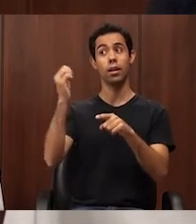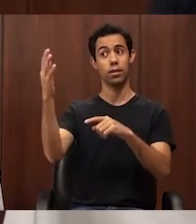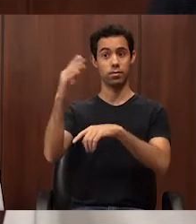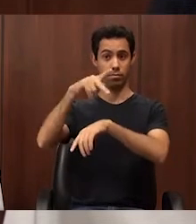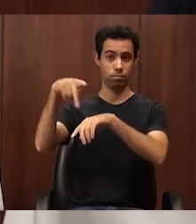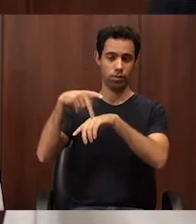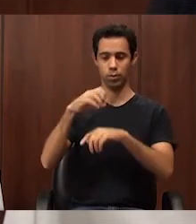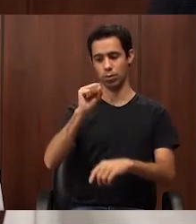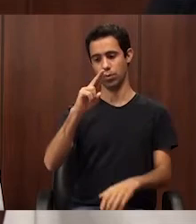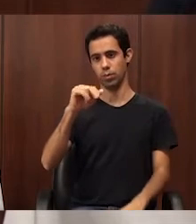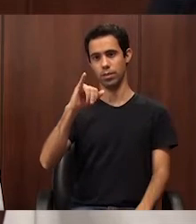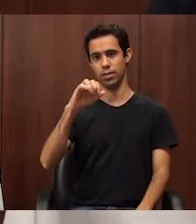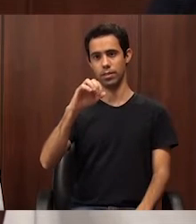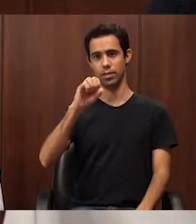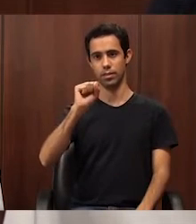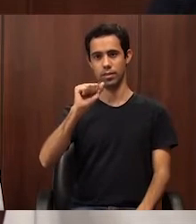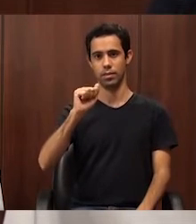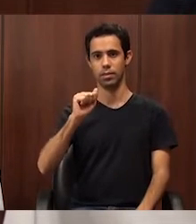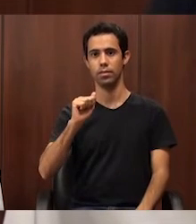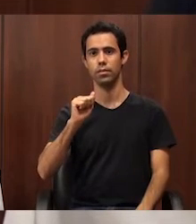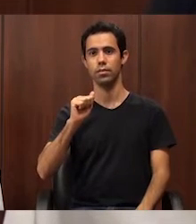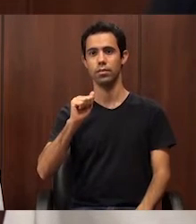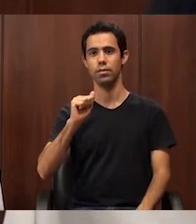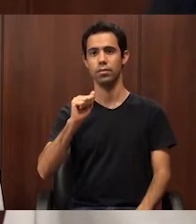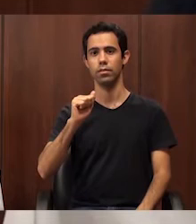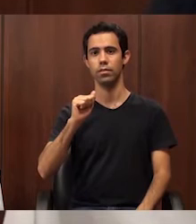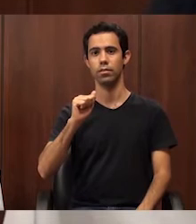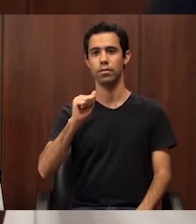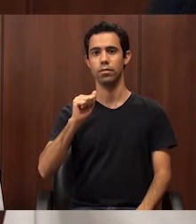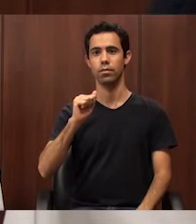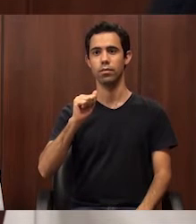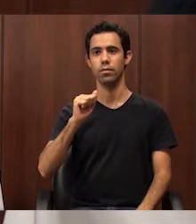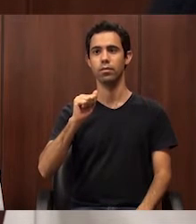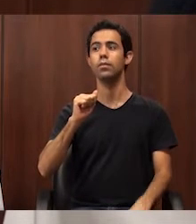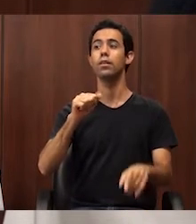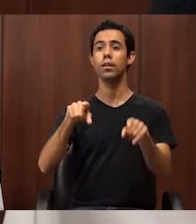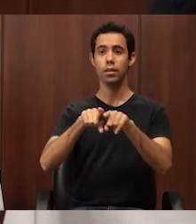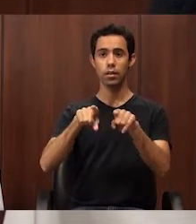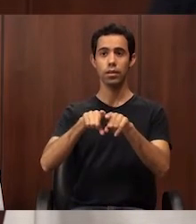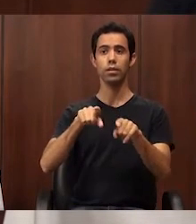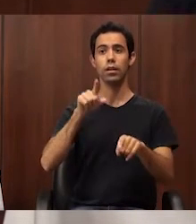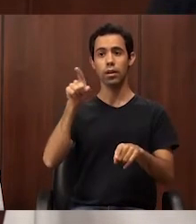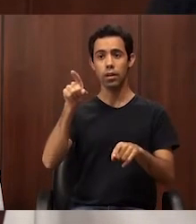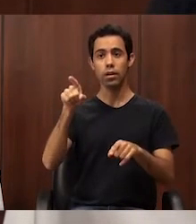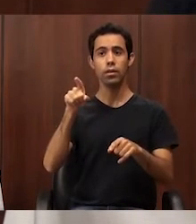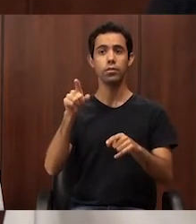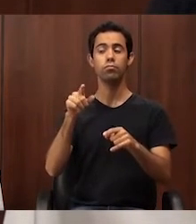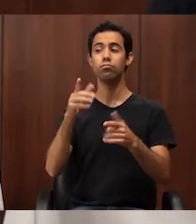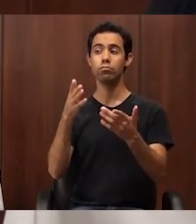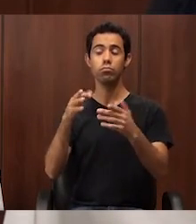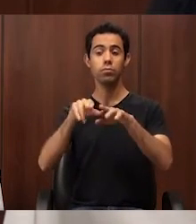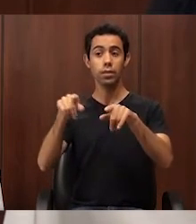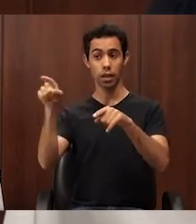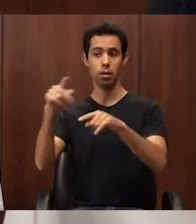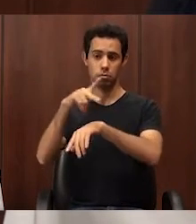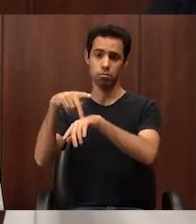Bom, questão do Rodrigo. O Rodrigo foi meu assistente, né? E a gente realmente pena um pouco, né? Porque nessas ações